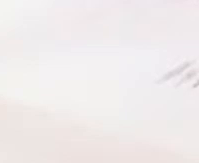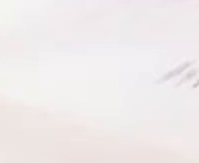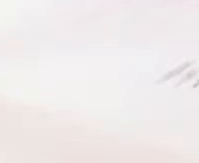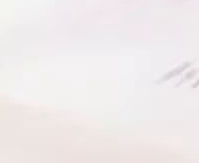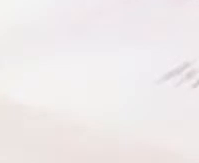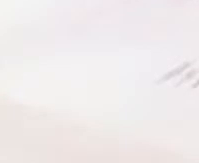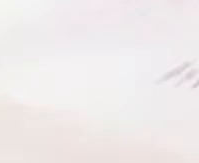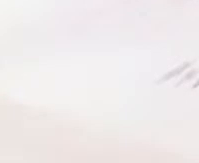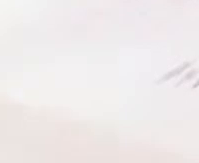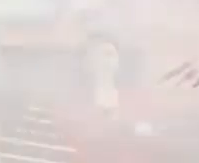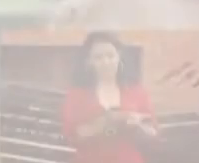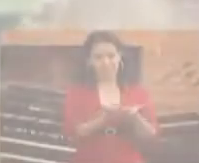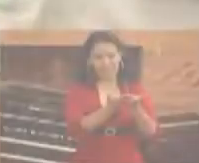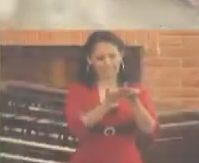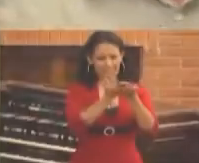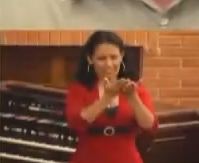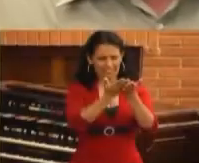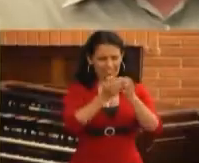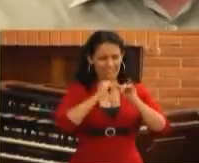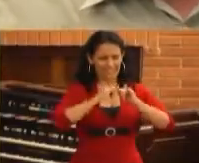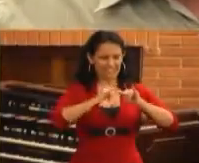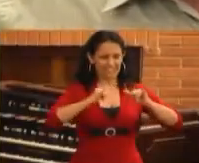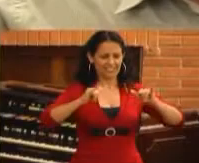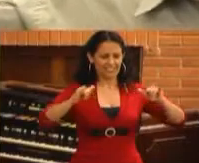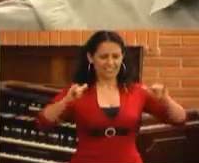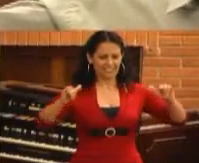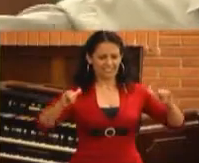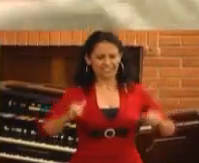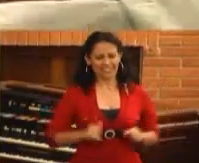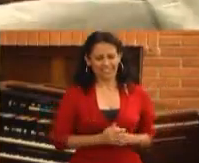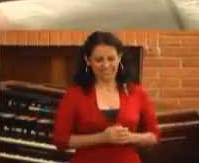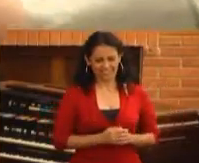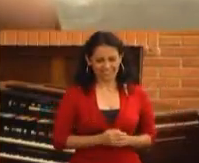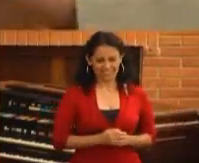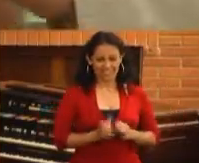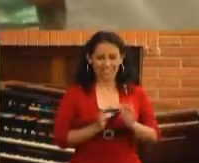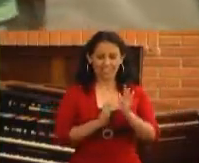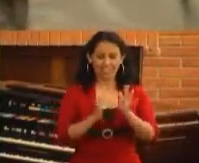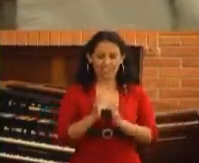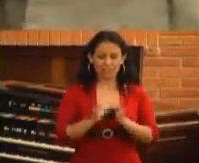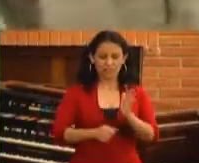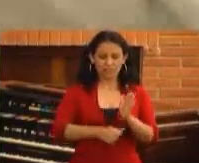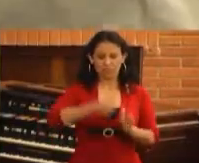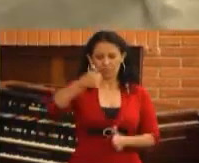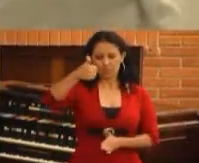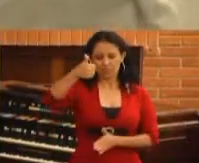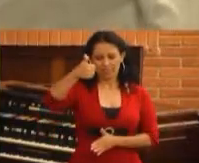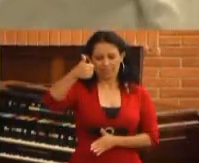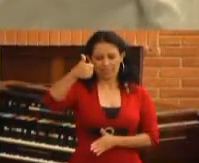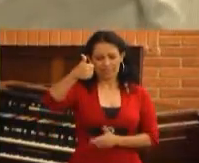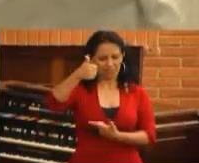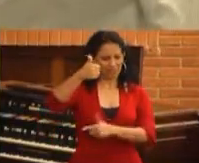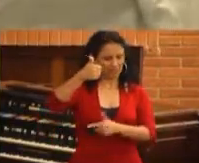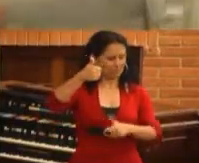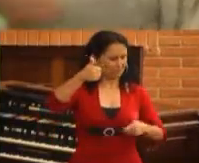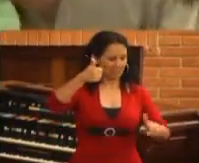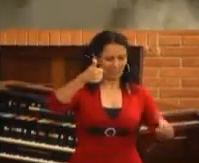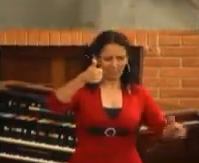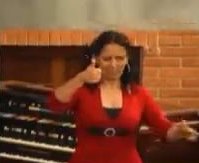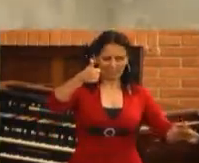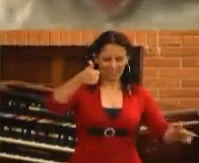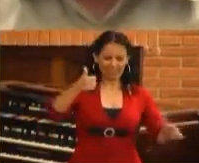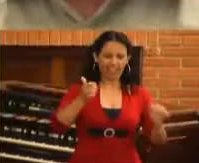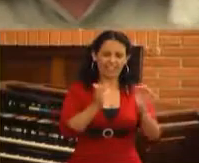anunciaria a luz ao povo e aos gentios. Perfeitamente. O primeiro da ressurreição, não tem outro. Ele